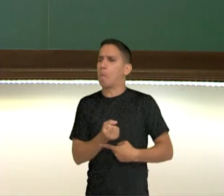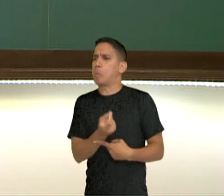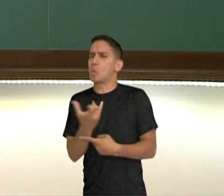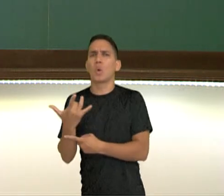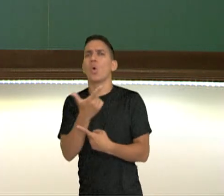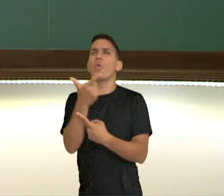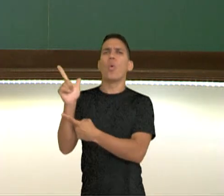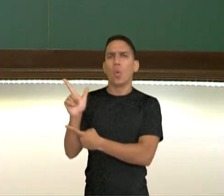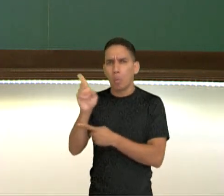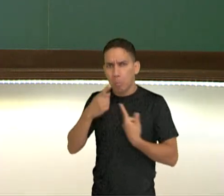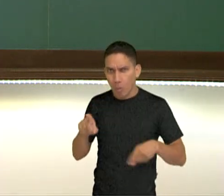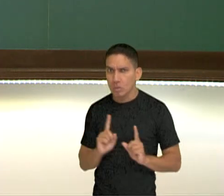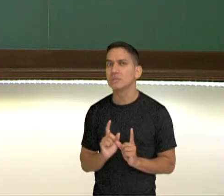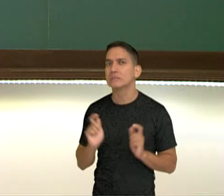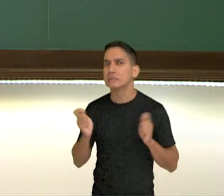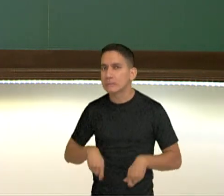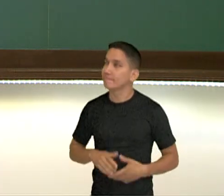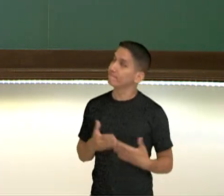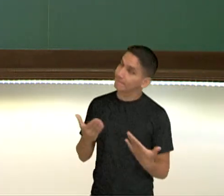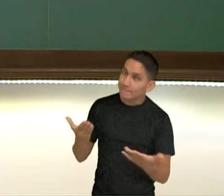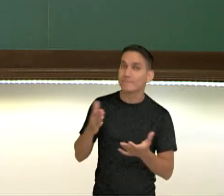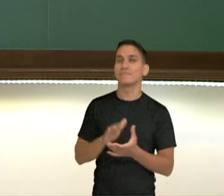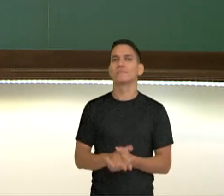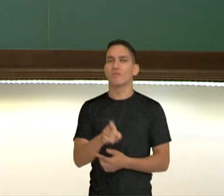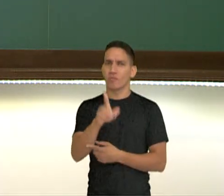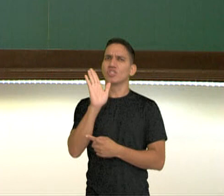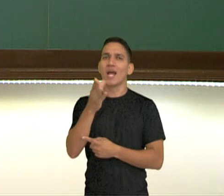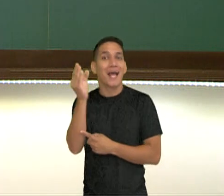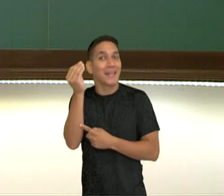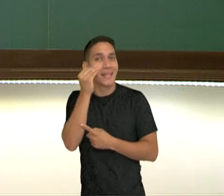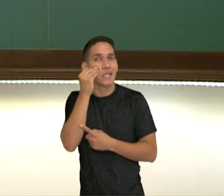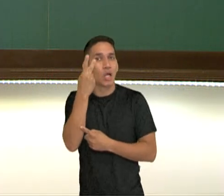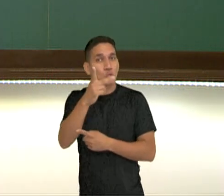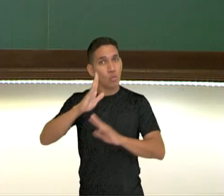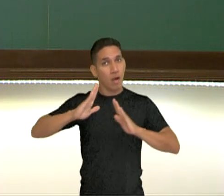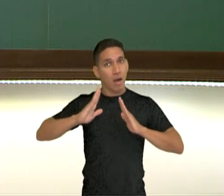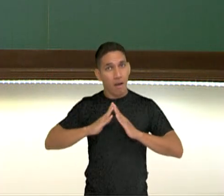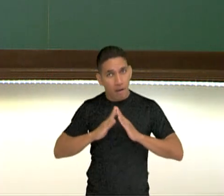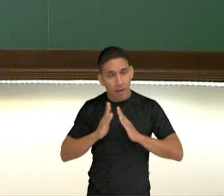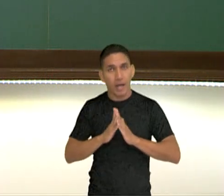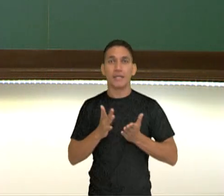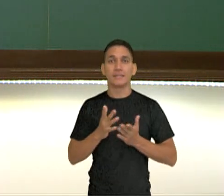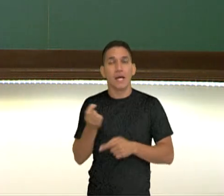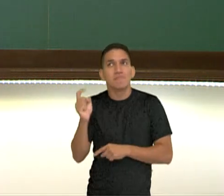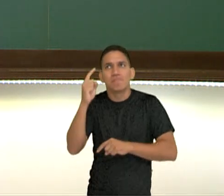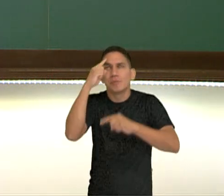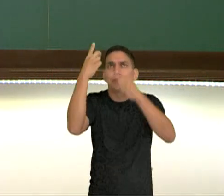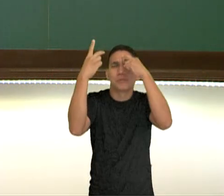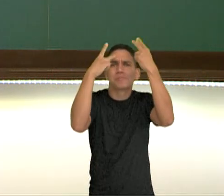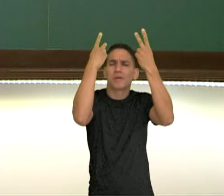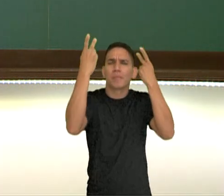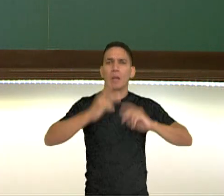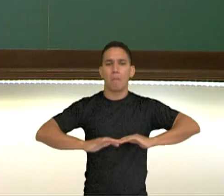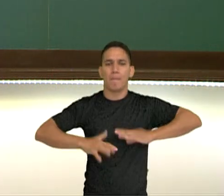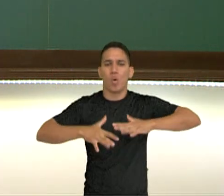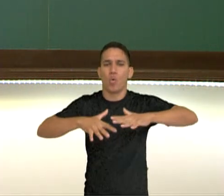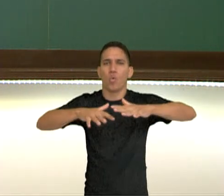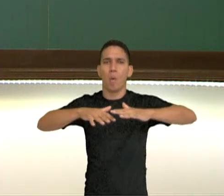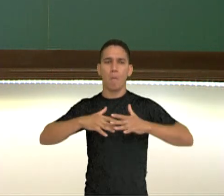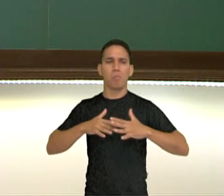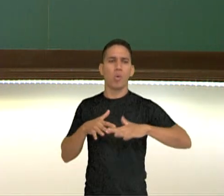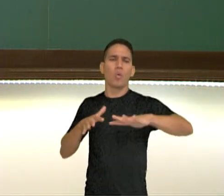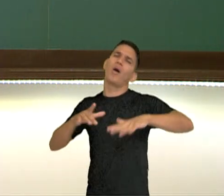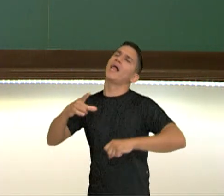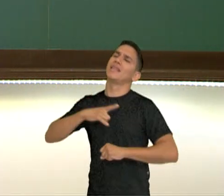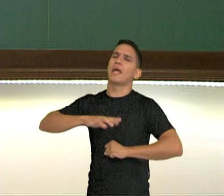musical Pois é galera Você já experimentou na sua casa criar sons a